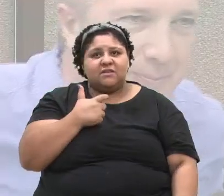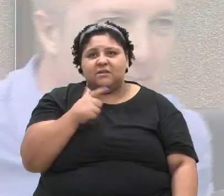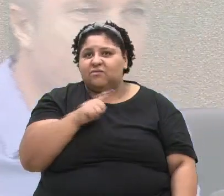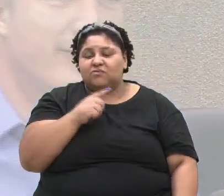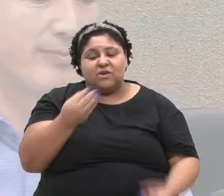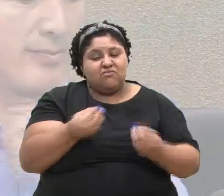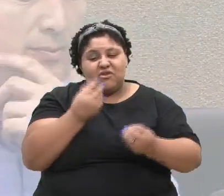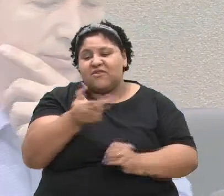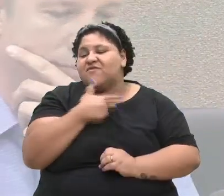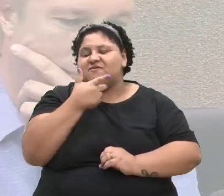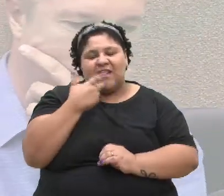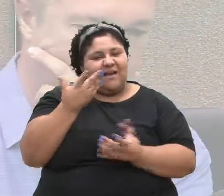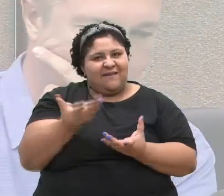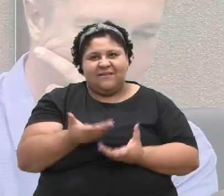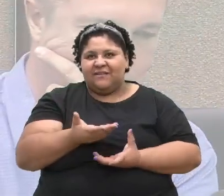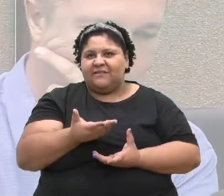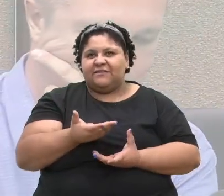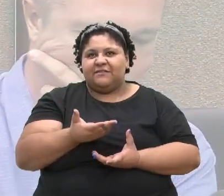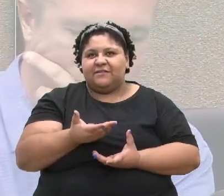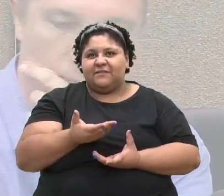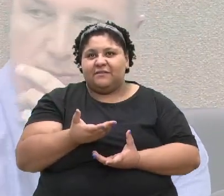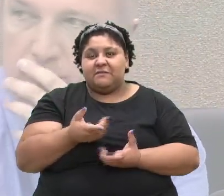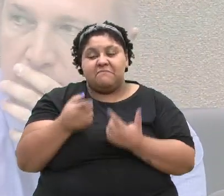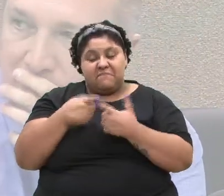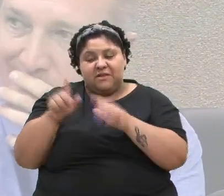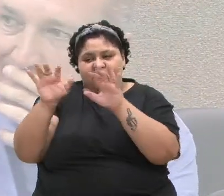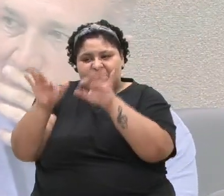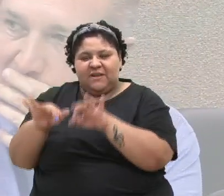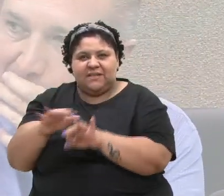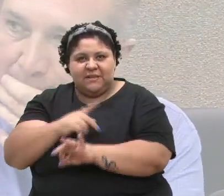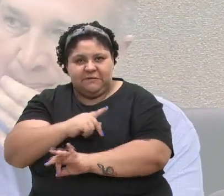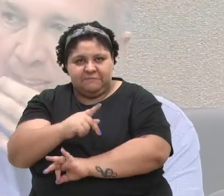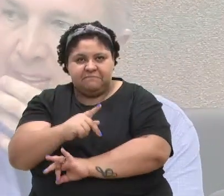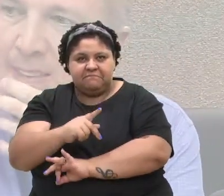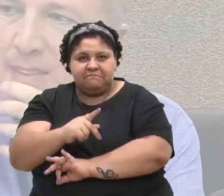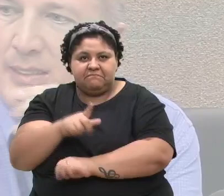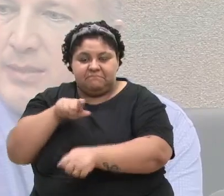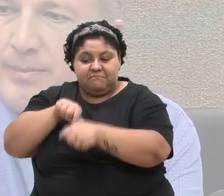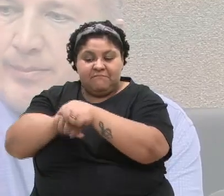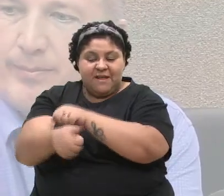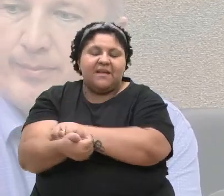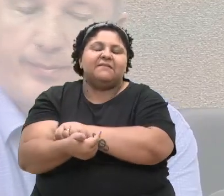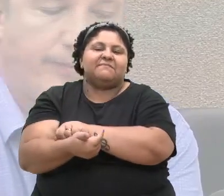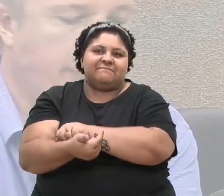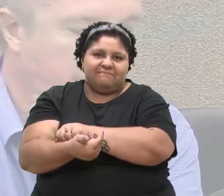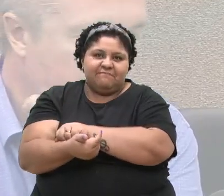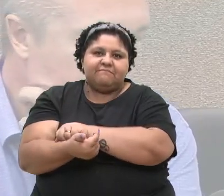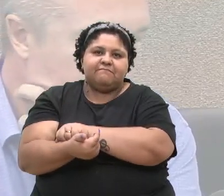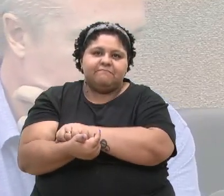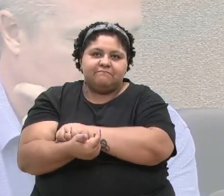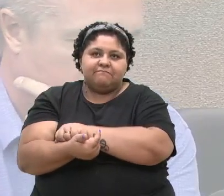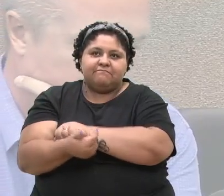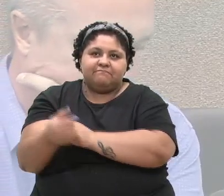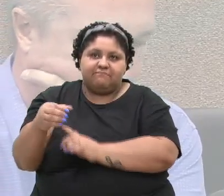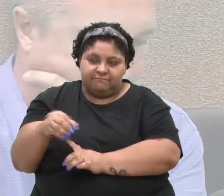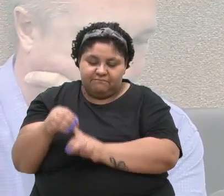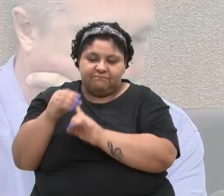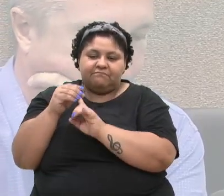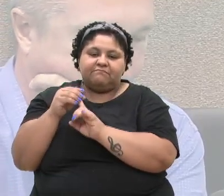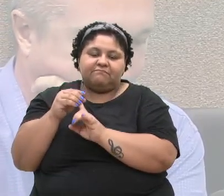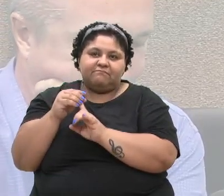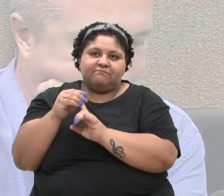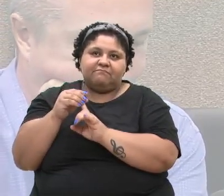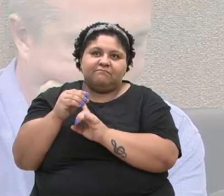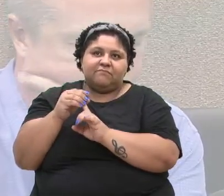falar dessa questão. Mas para concluir, senhora presidente, o investimento principal, seja